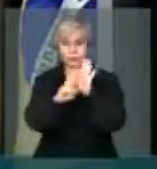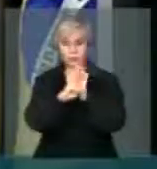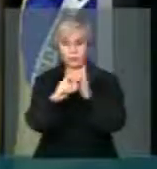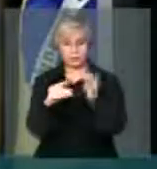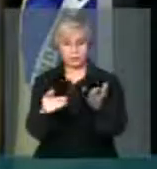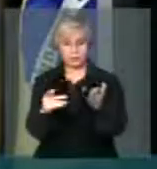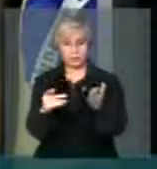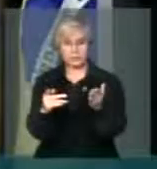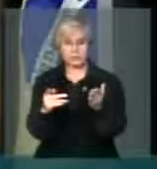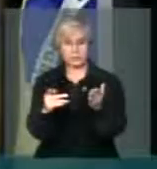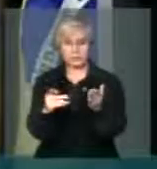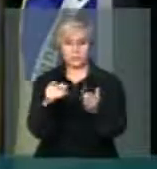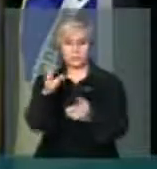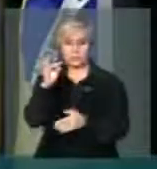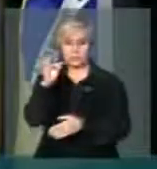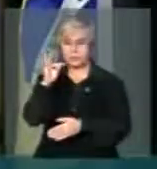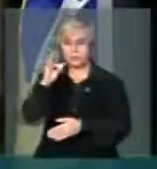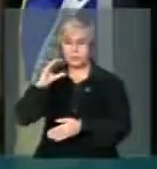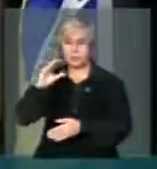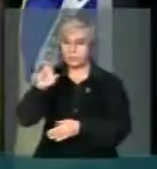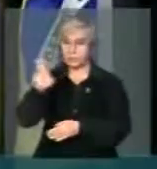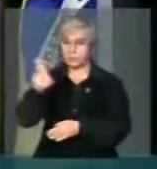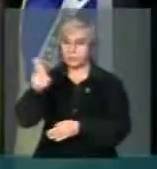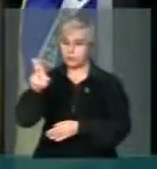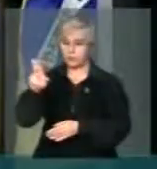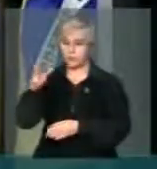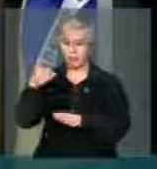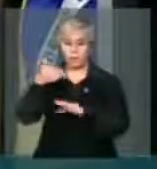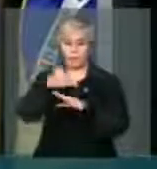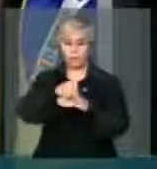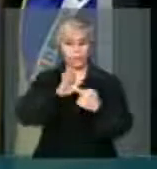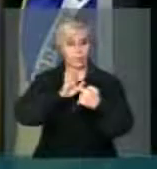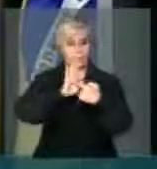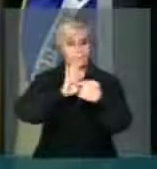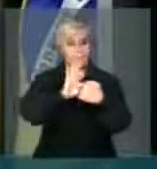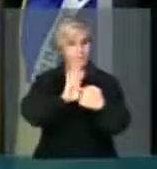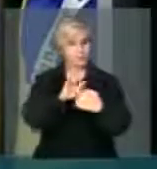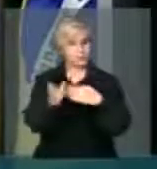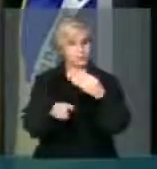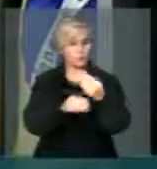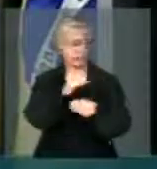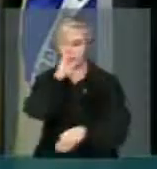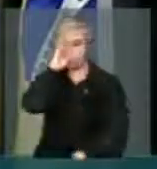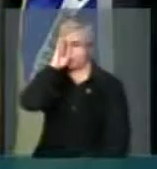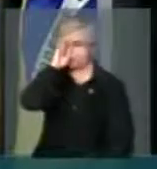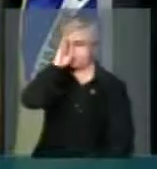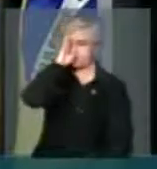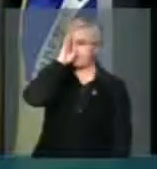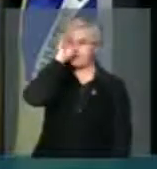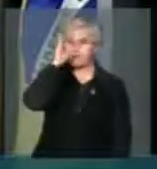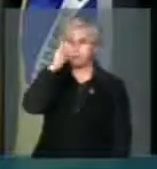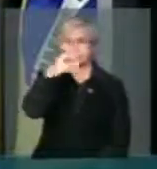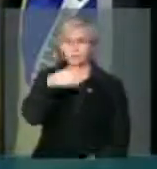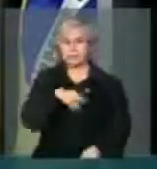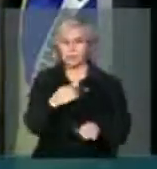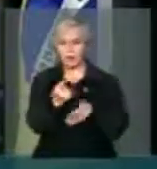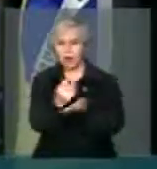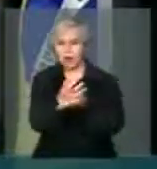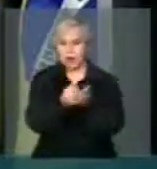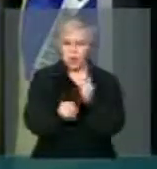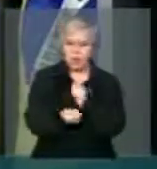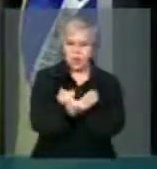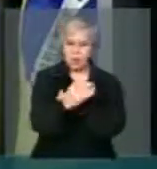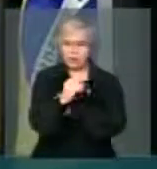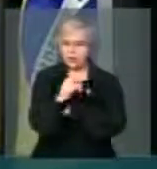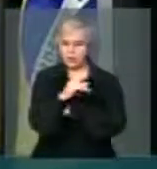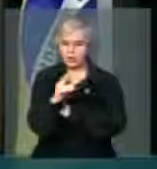deputado Morani Torga, do Tribunal de Contas da União, apontou como principal instrumento da corrupção